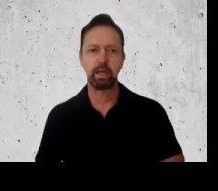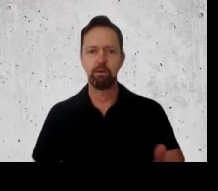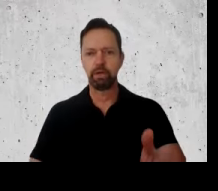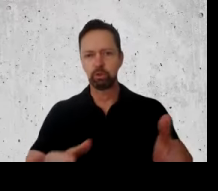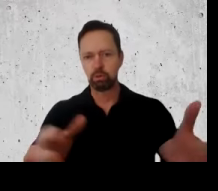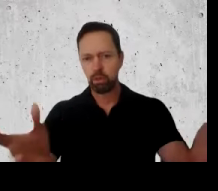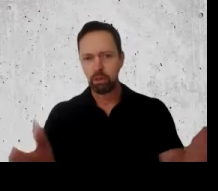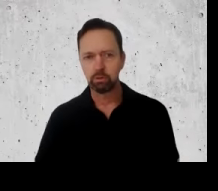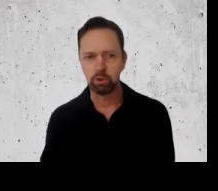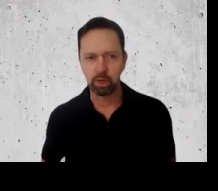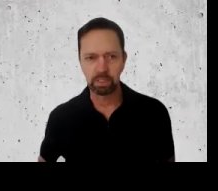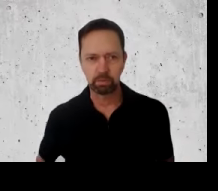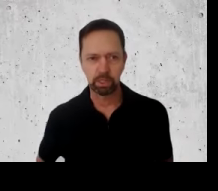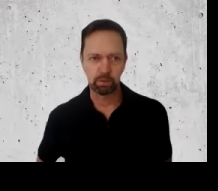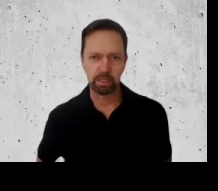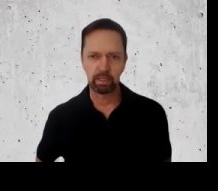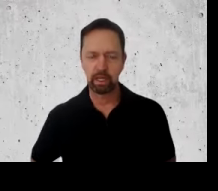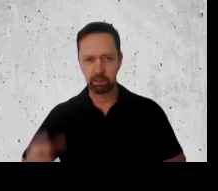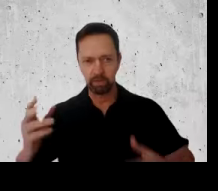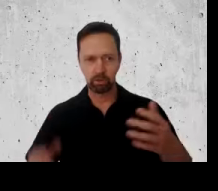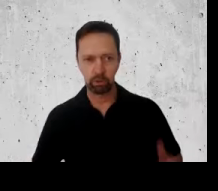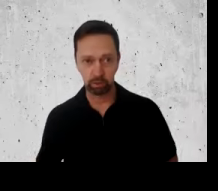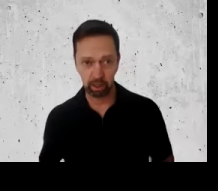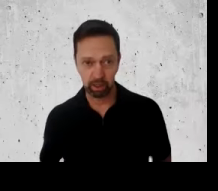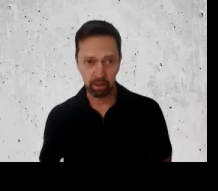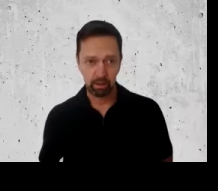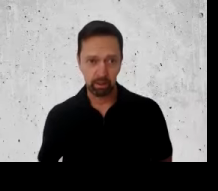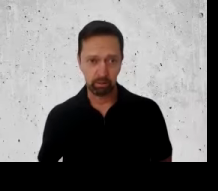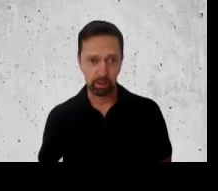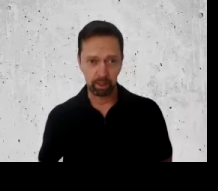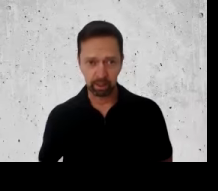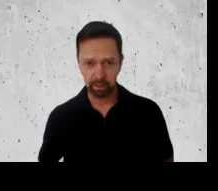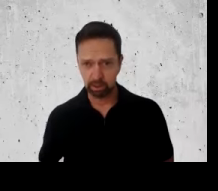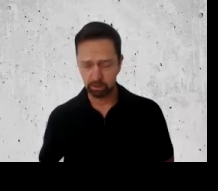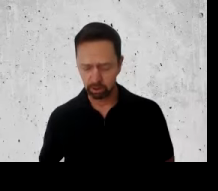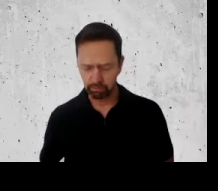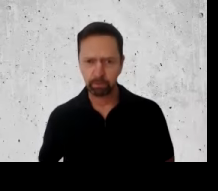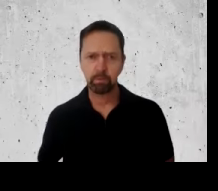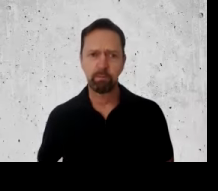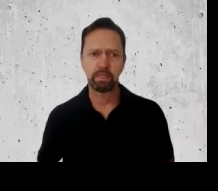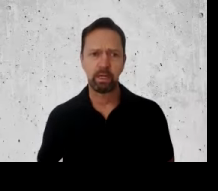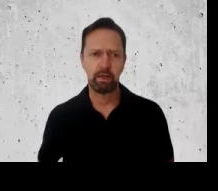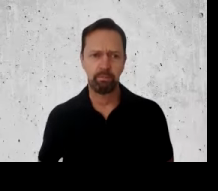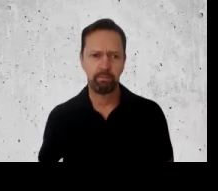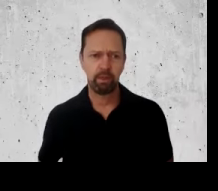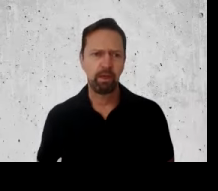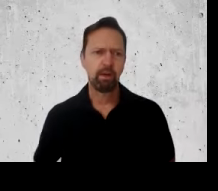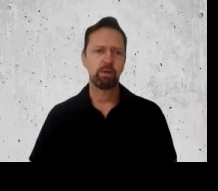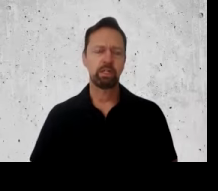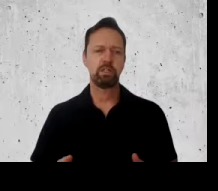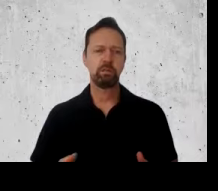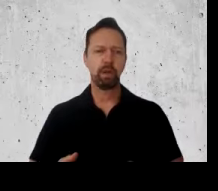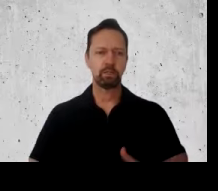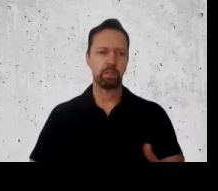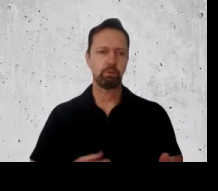mais de quem está aí. Eu vejo os nomes das pessoas na tela, de vez em quando tem alguém liga a câmera ou não. Mas é